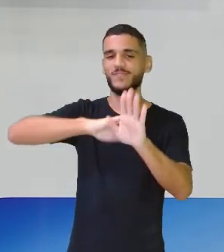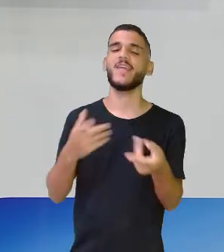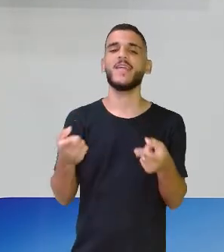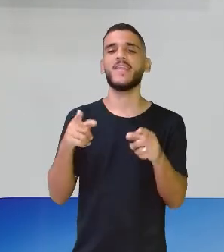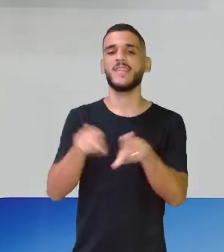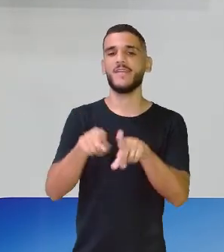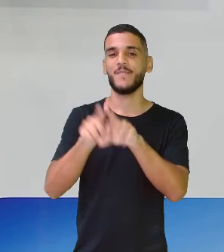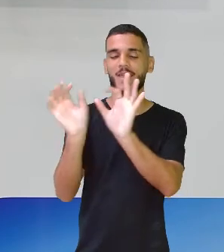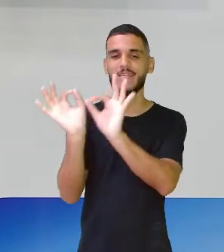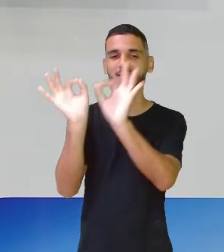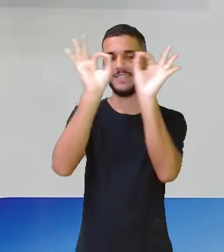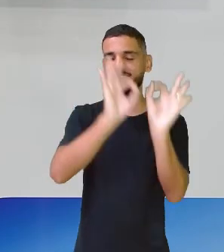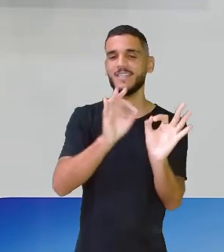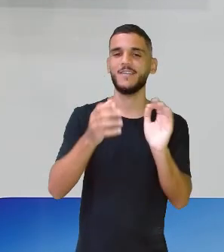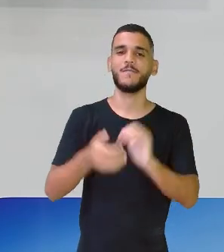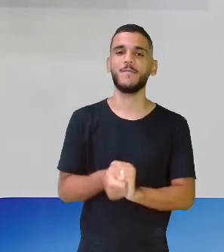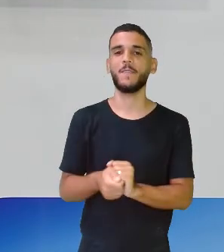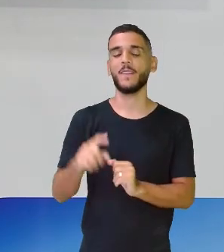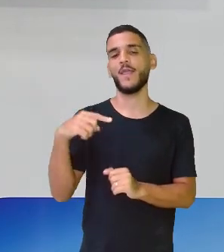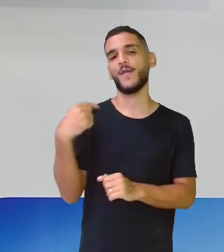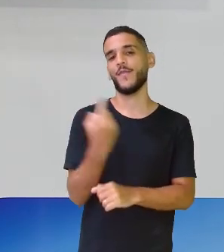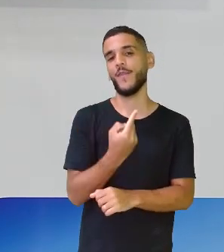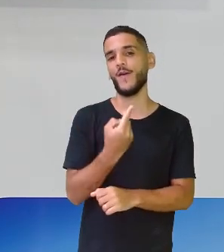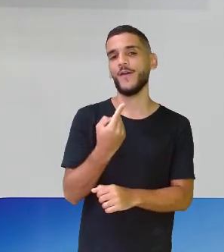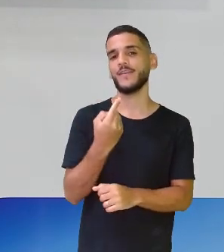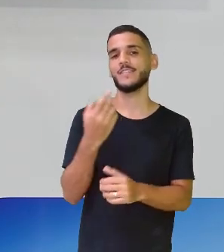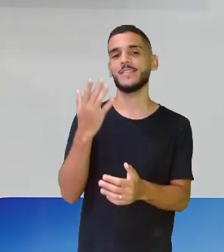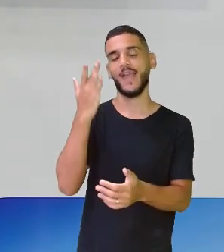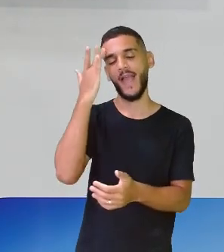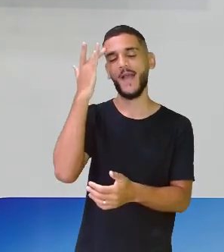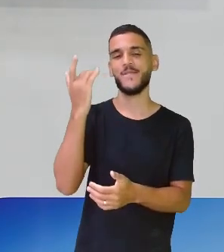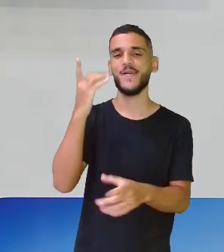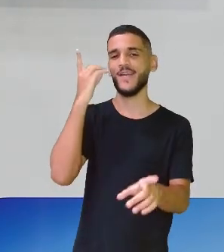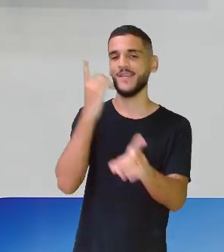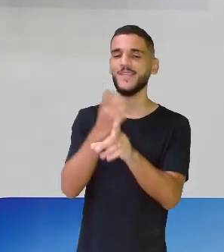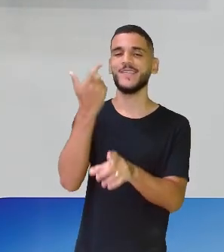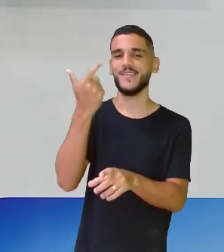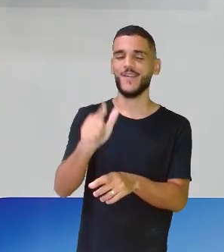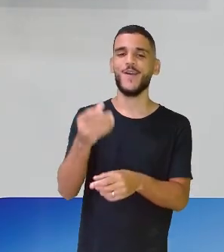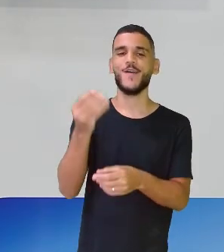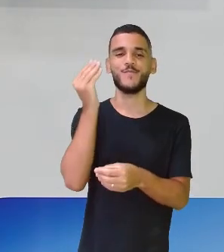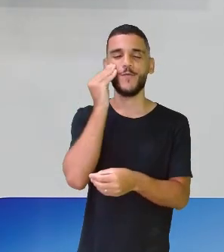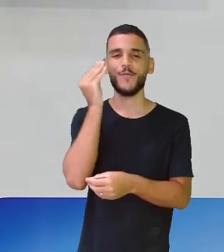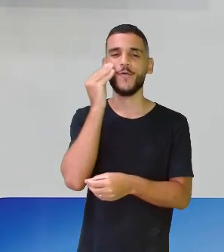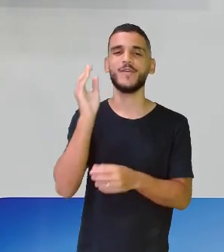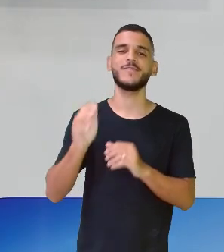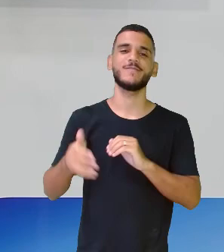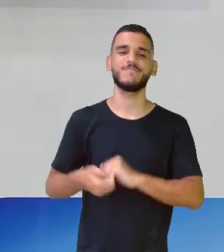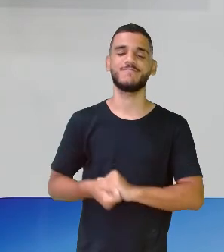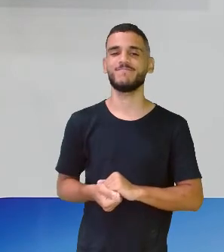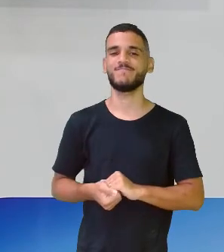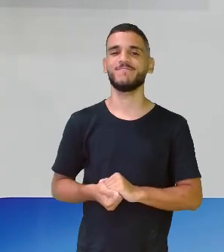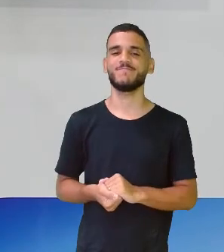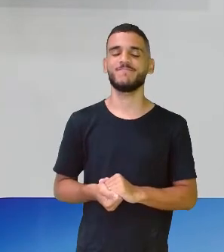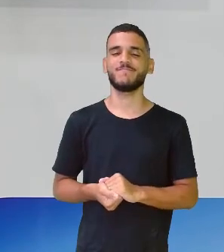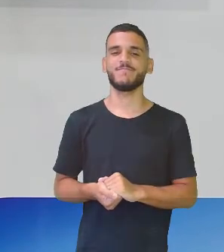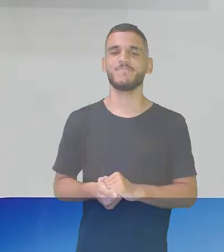nos assistindo. E aí, a gente se vê amanhã. Um cheiro grande para vocês.